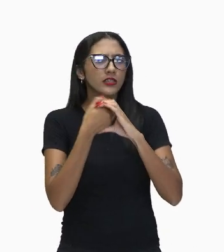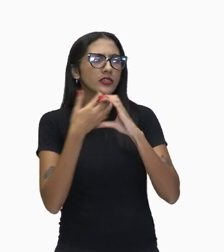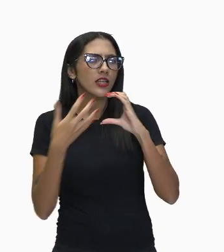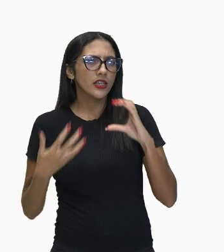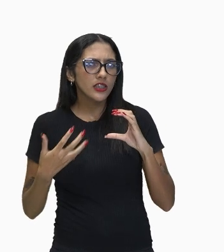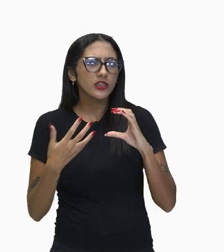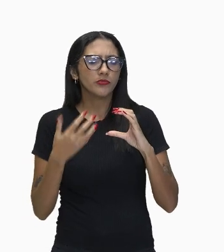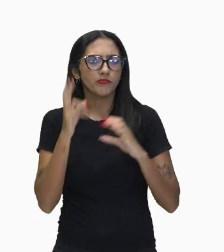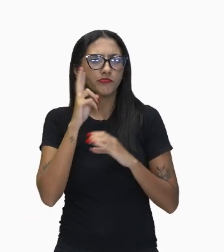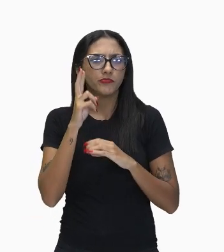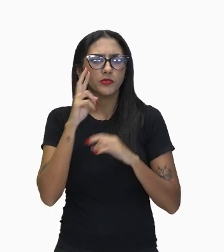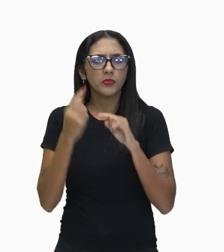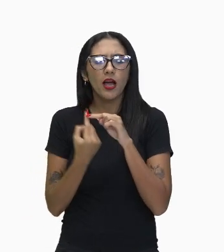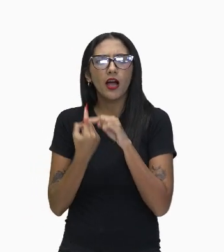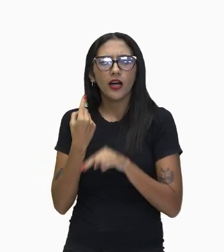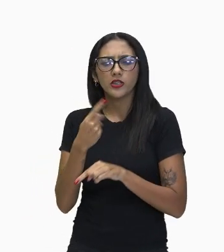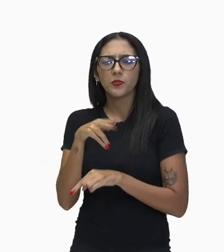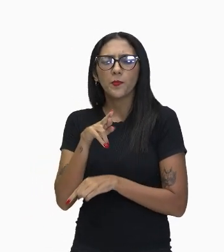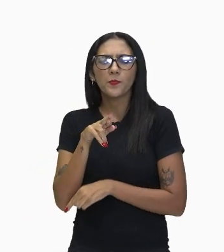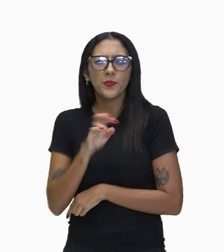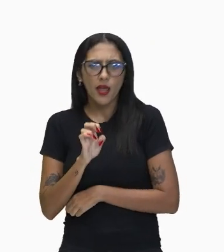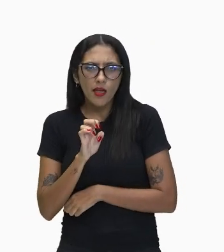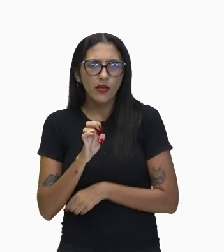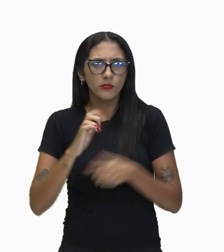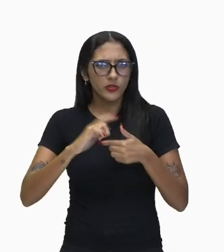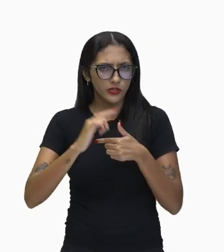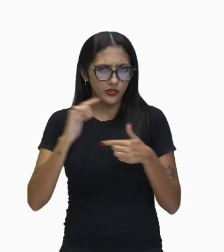do pré-modernismo. Então,